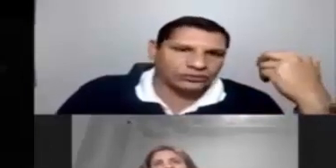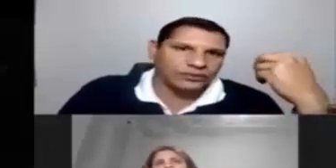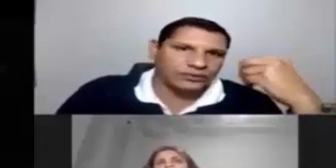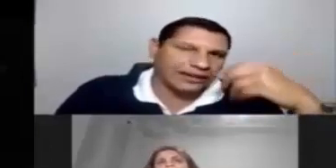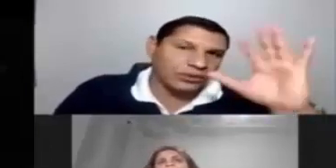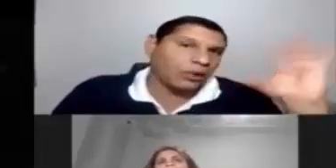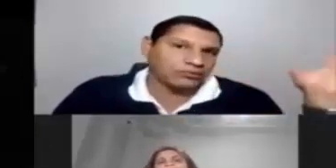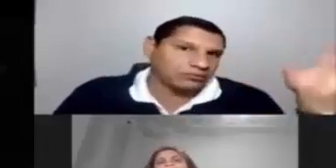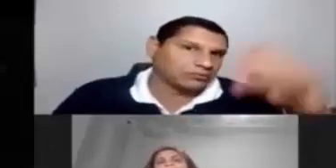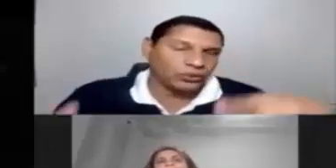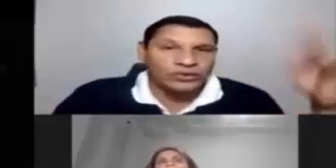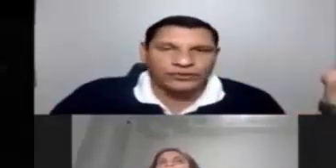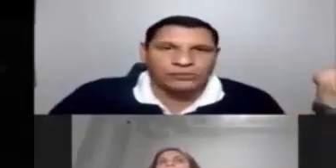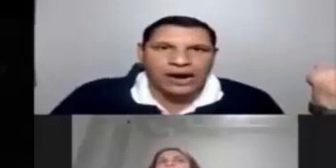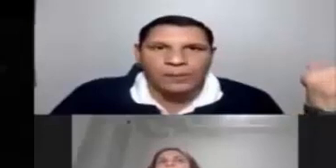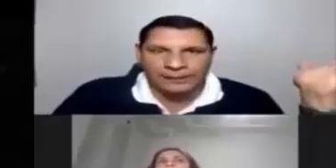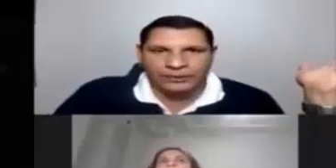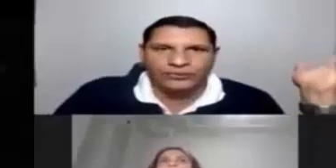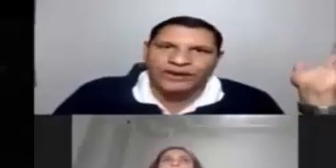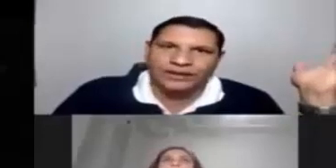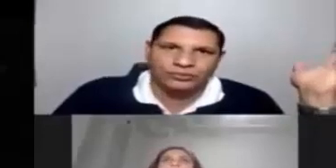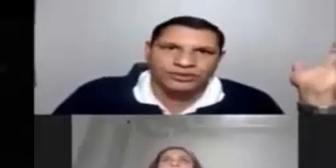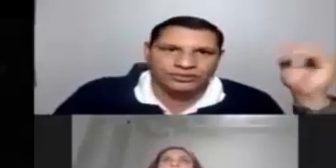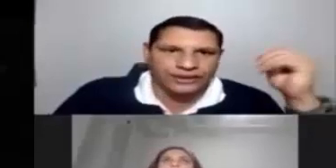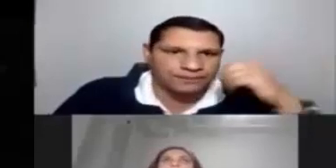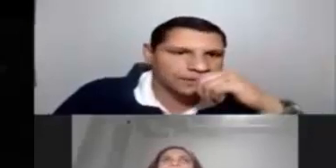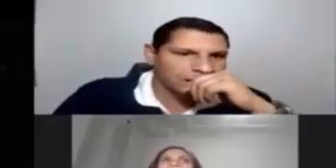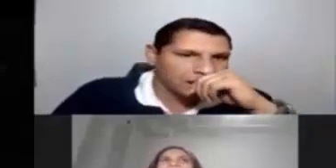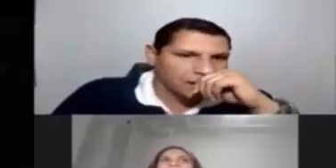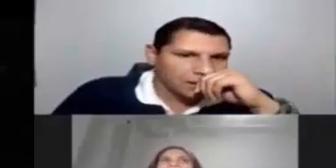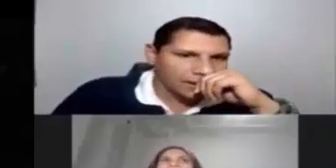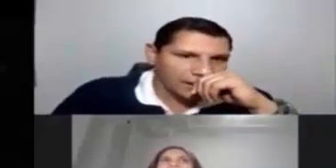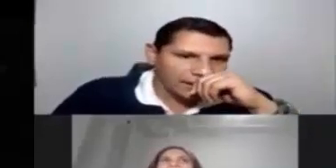formato. Bom, eu nunca vi uma alma, né? A Bíblia não fala sobre isso, né?